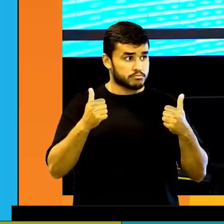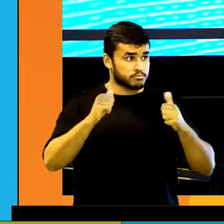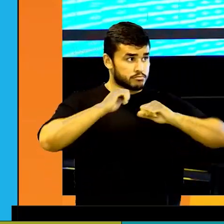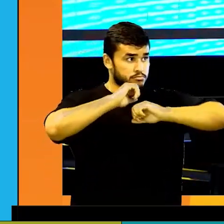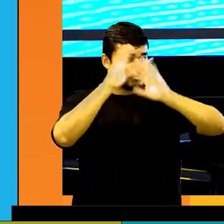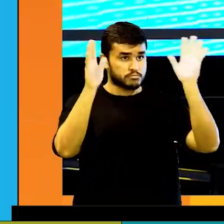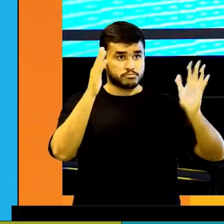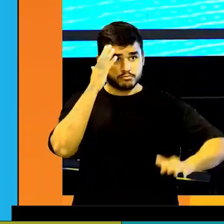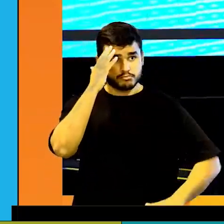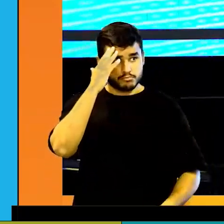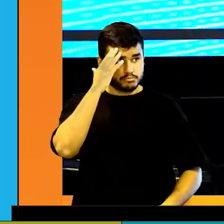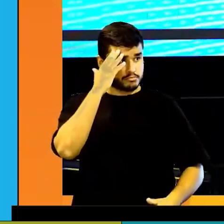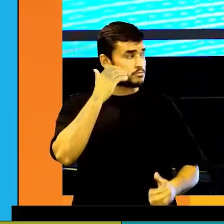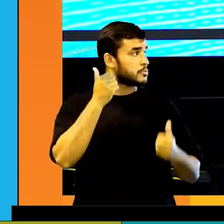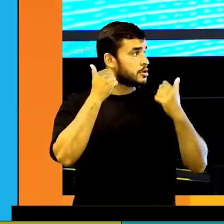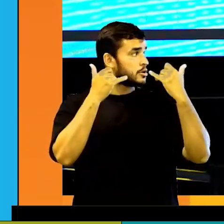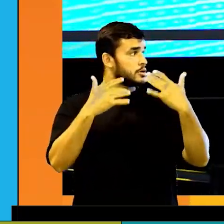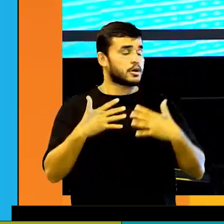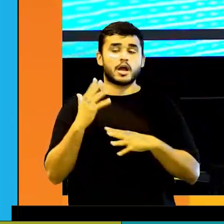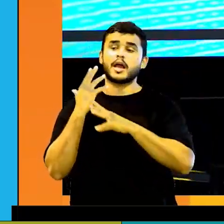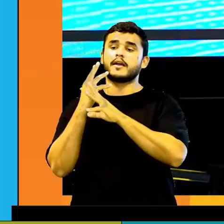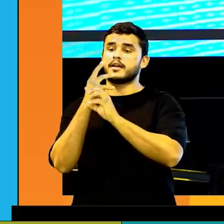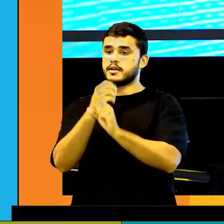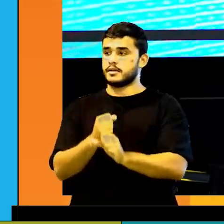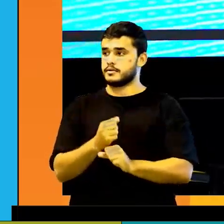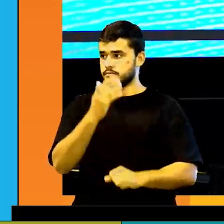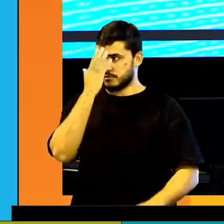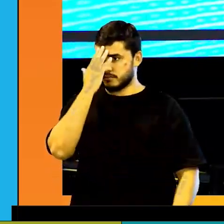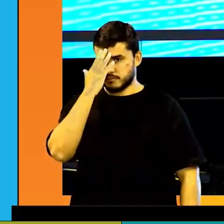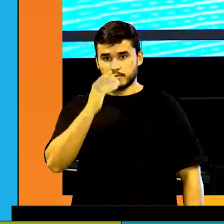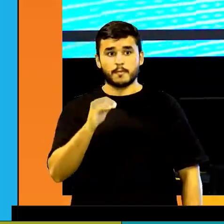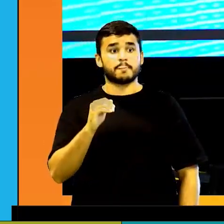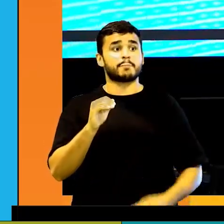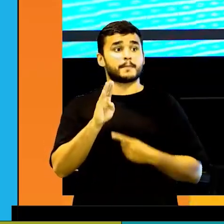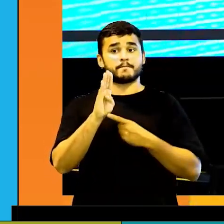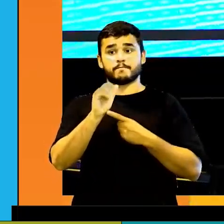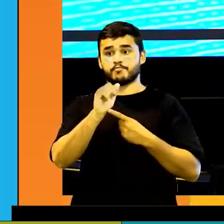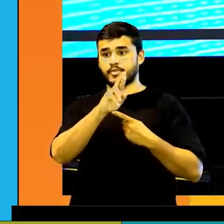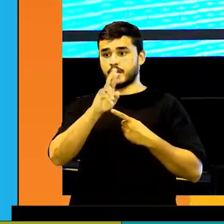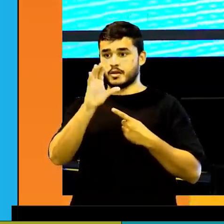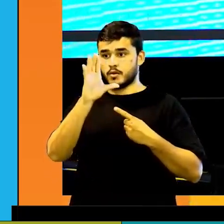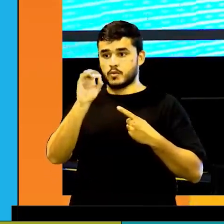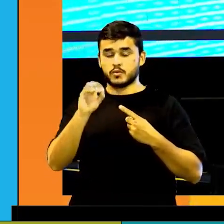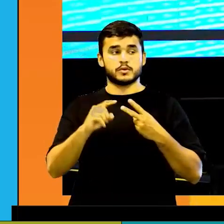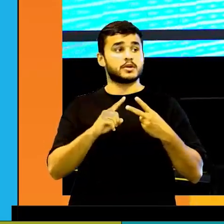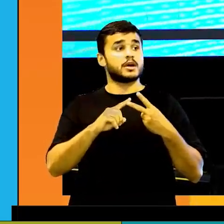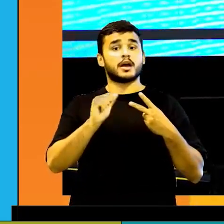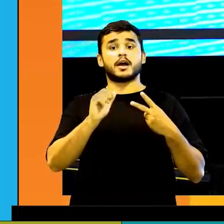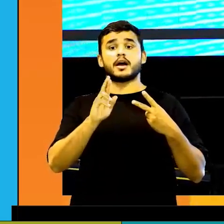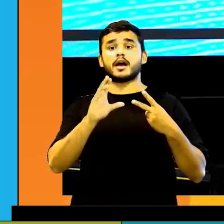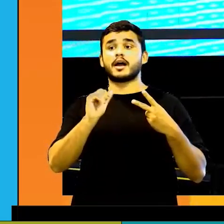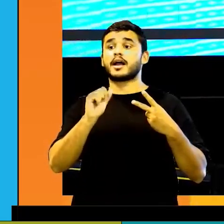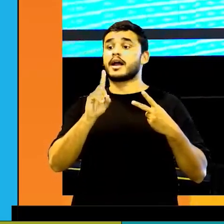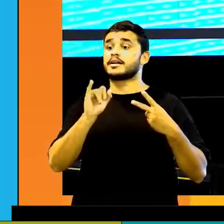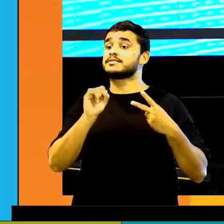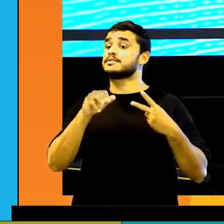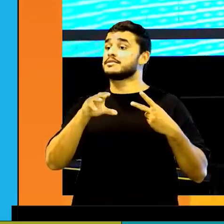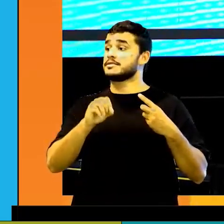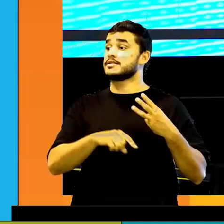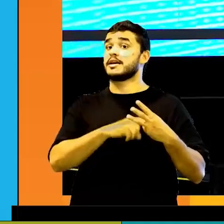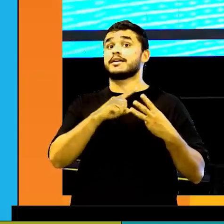Tá legal começar assim, revisando de uma forma geral? Então, Barroco, arcadismo, depois